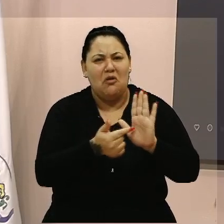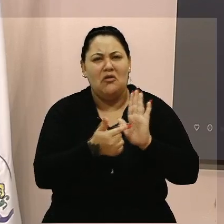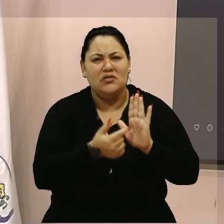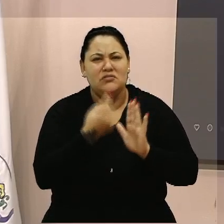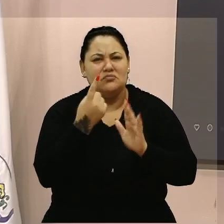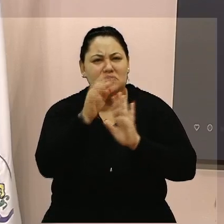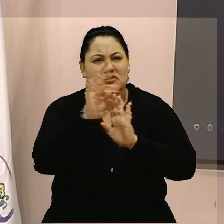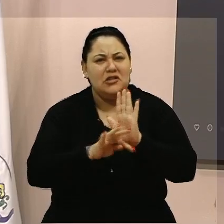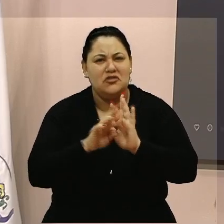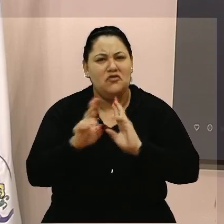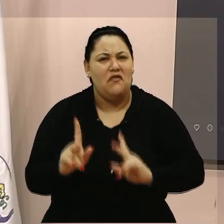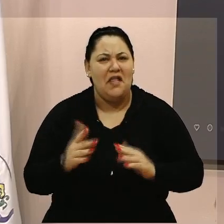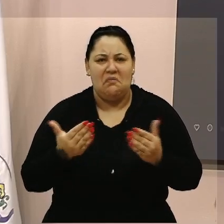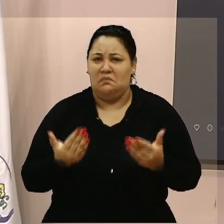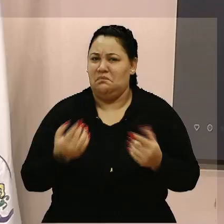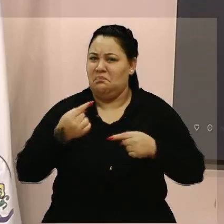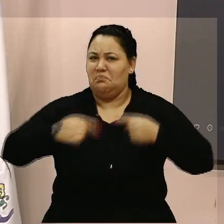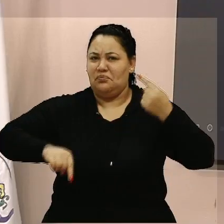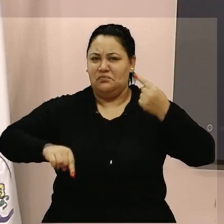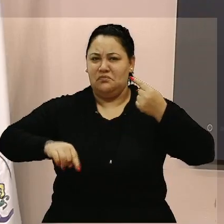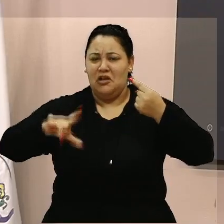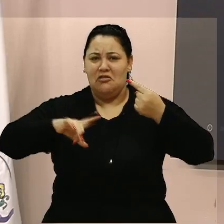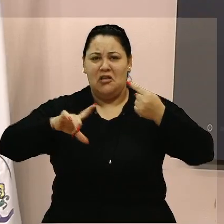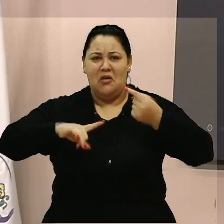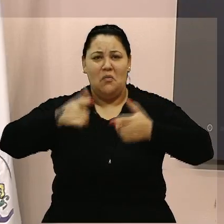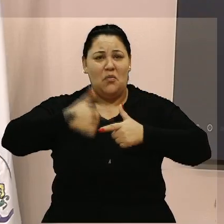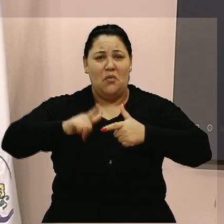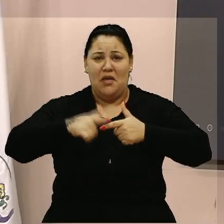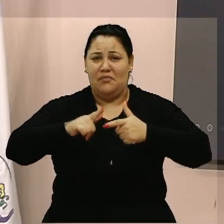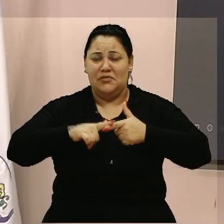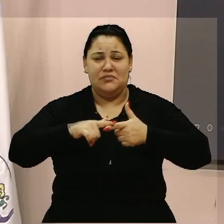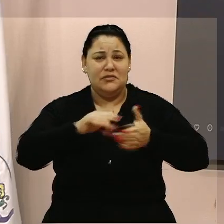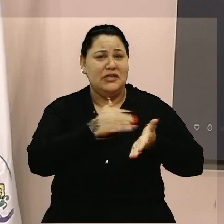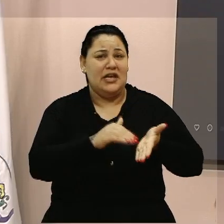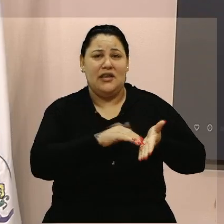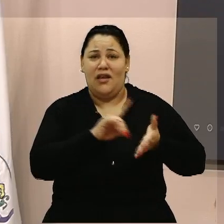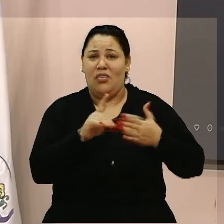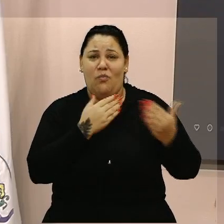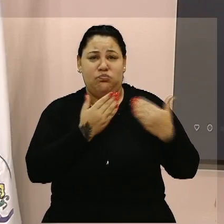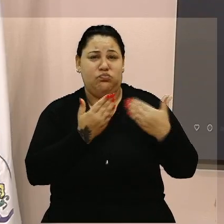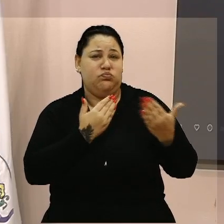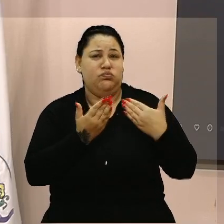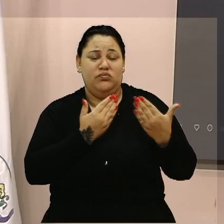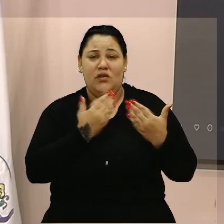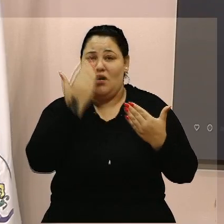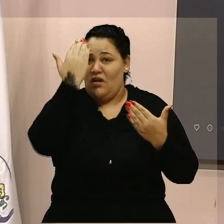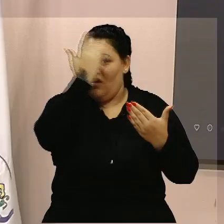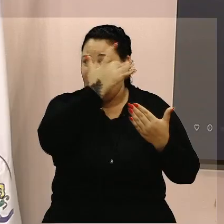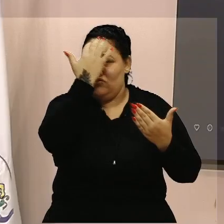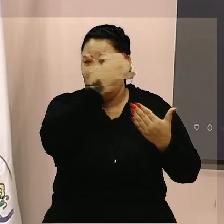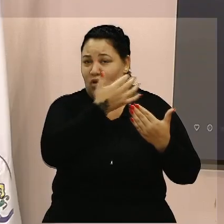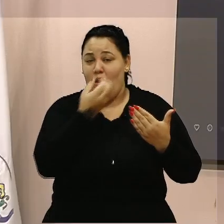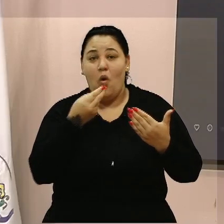tem um problema que os secretários não conversam com o prefeito, ou os secretários não